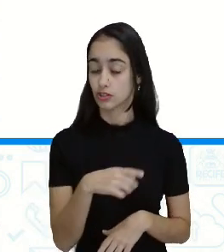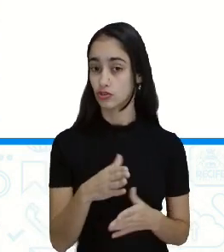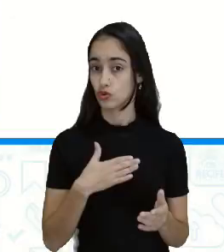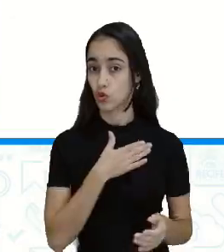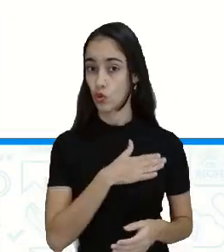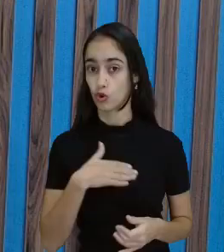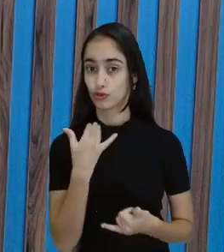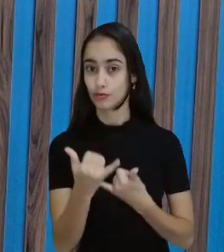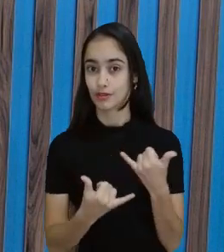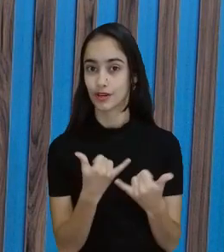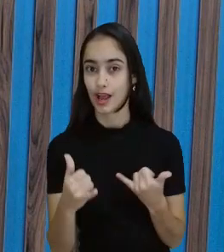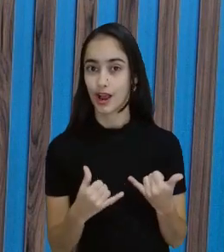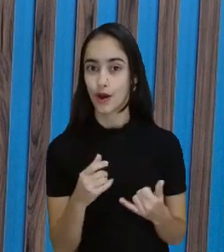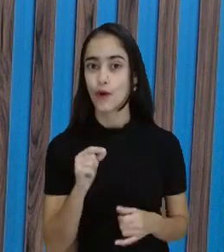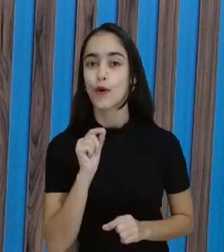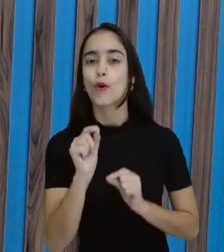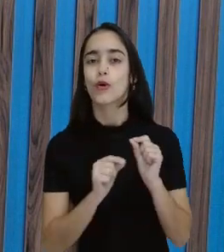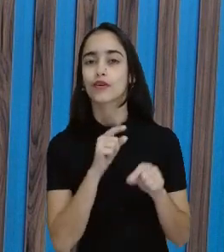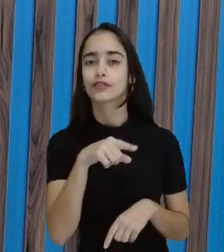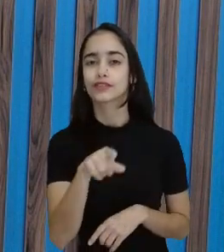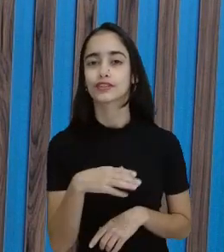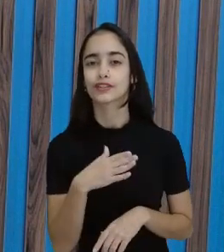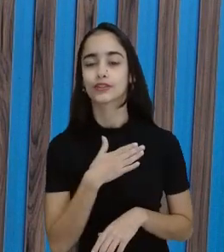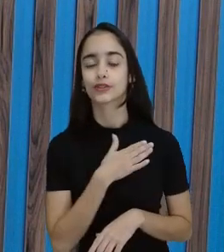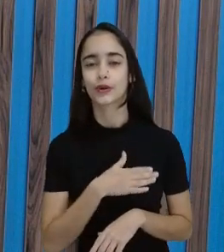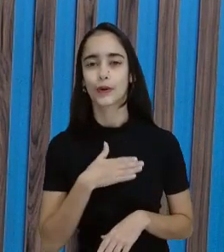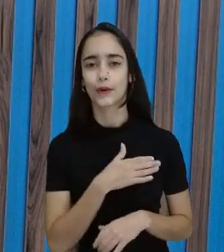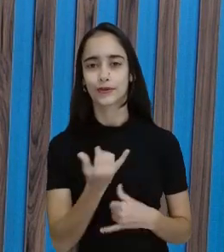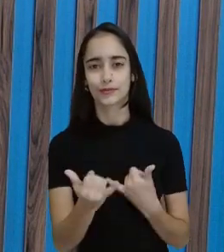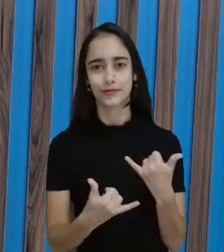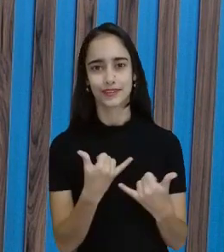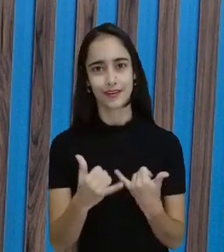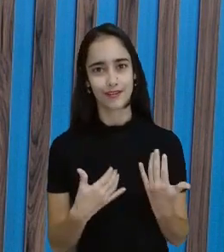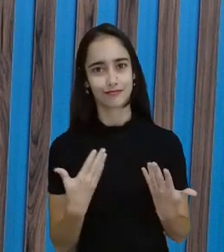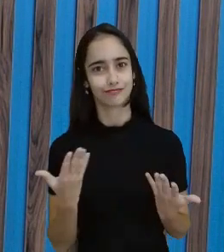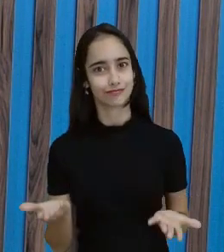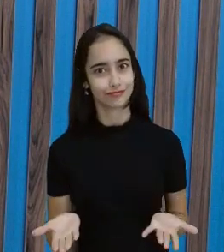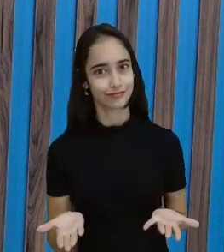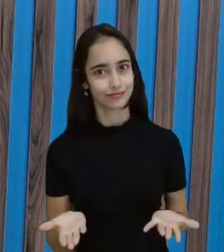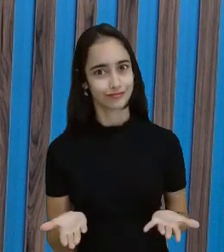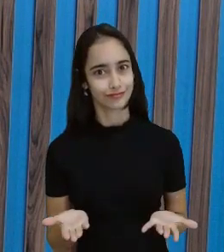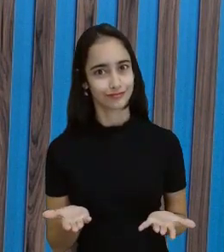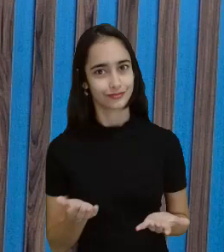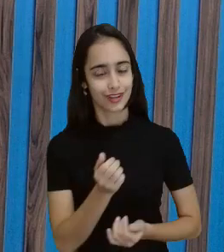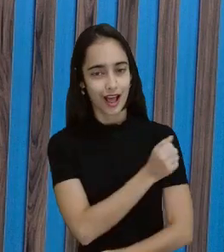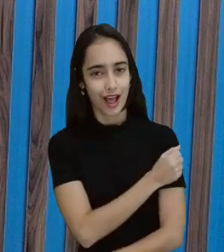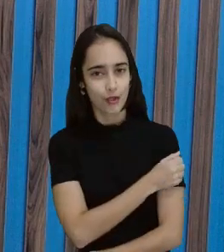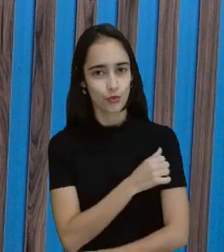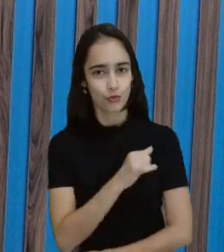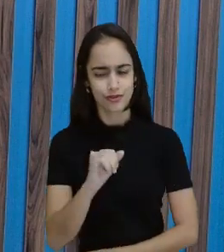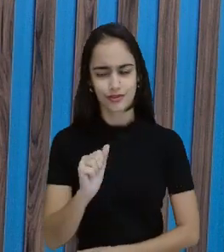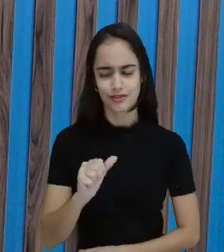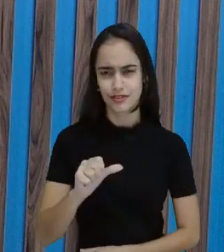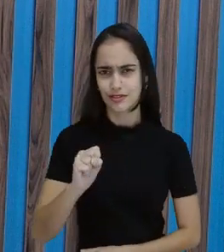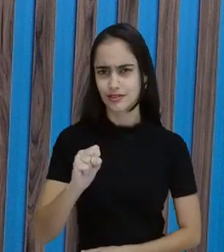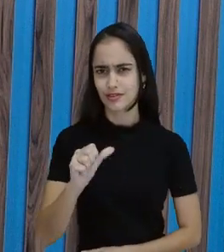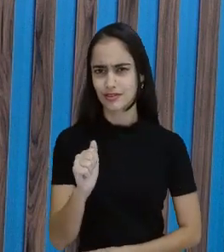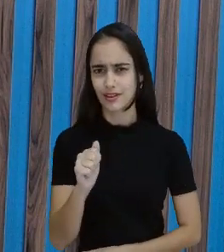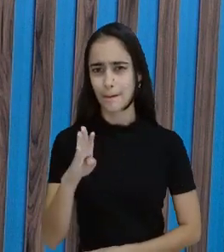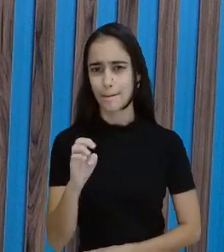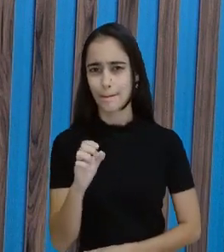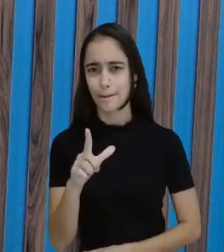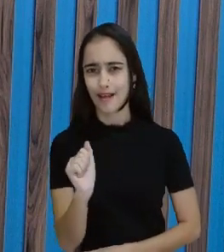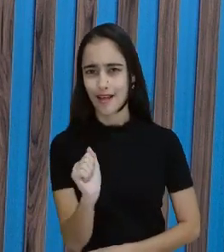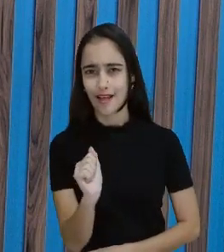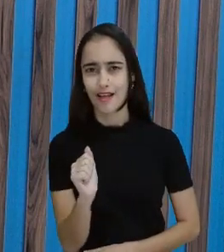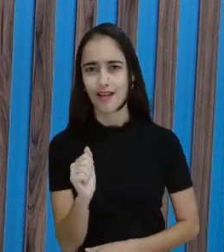Do que você gosta de brincar? Fala pra mim. Quem será que tá por aí? Isabela, Lázaro, Sofia,